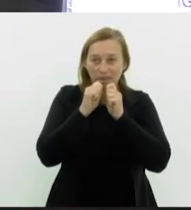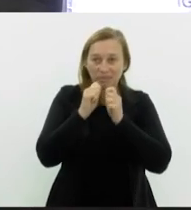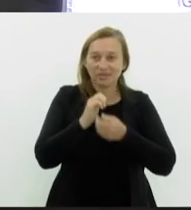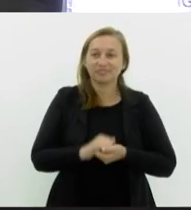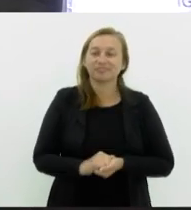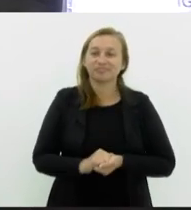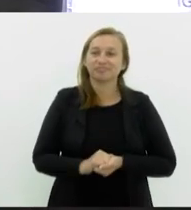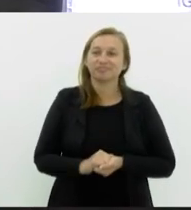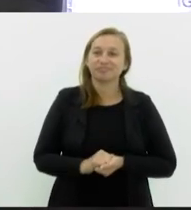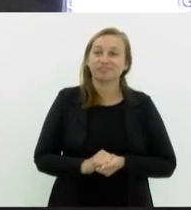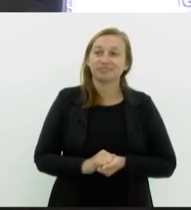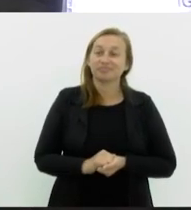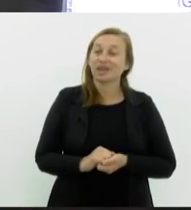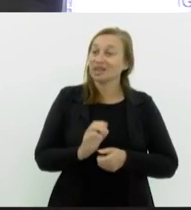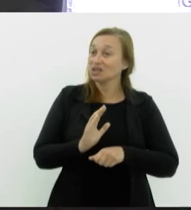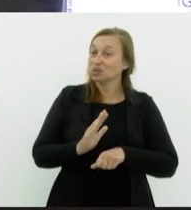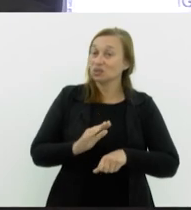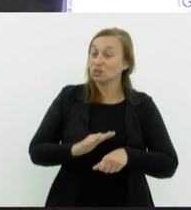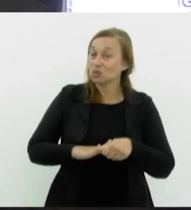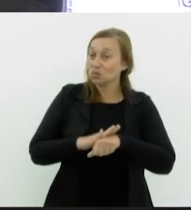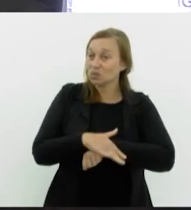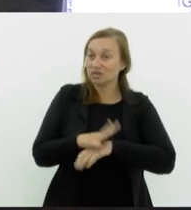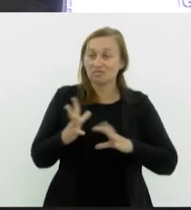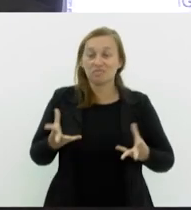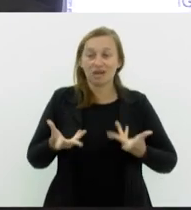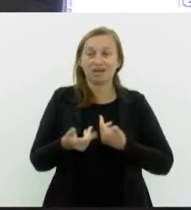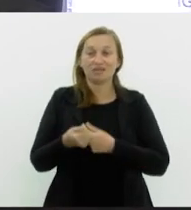dessa noite memorável, que é o